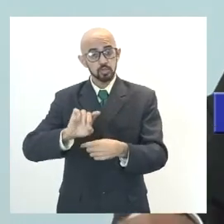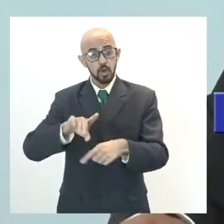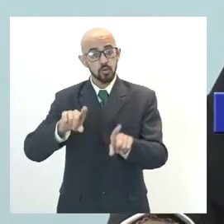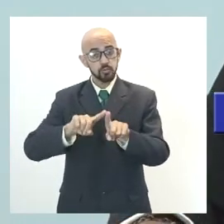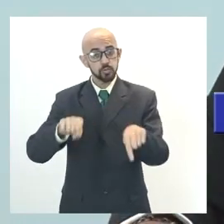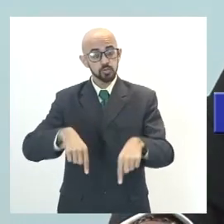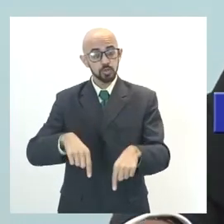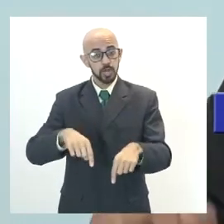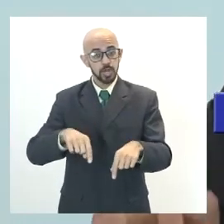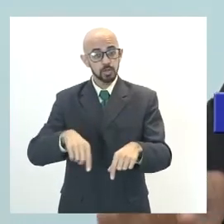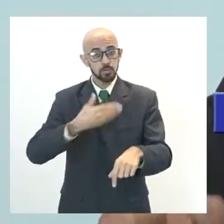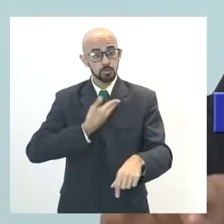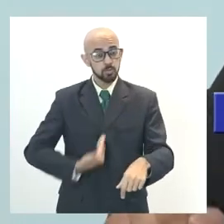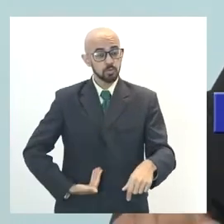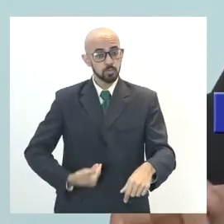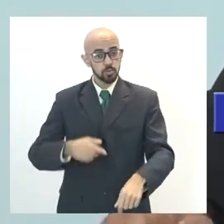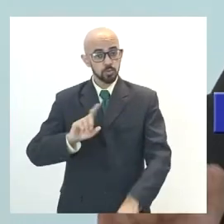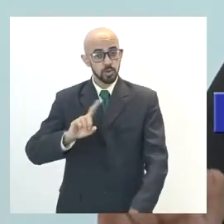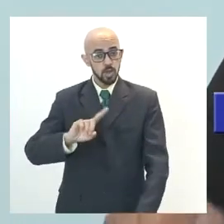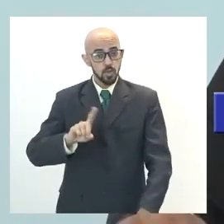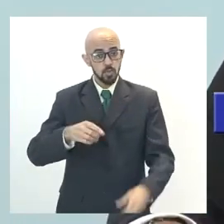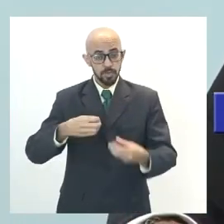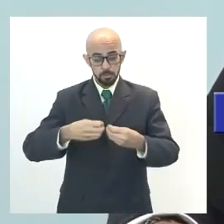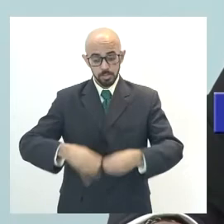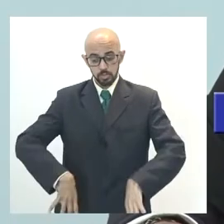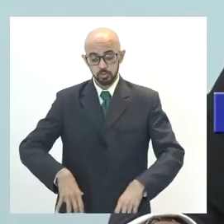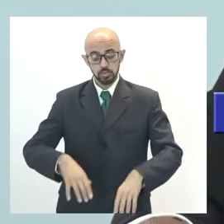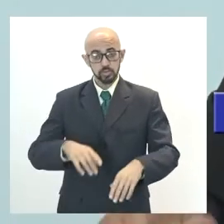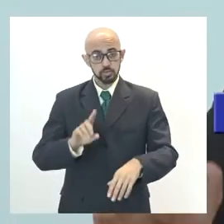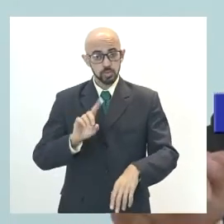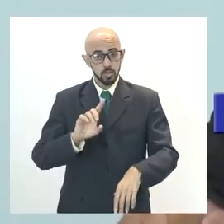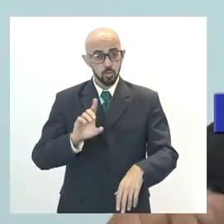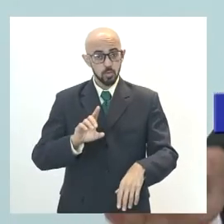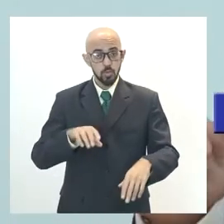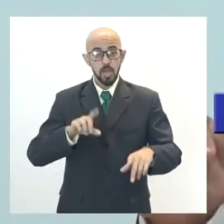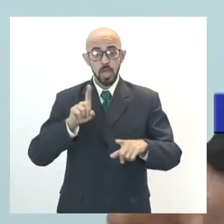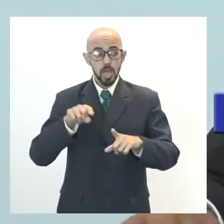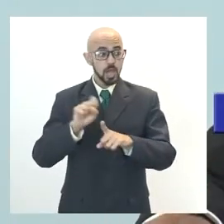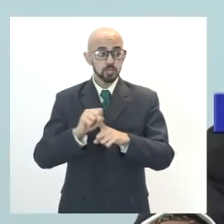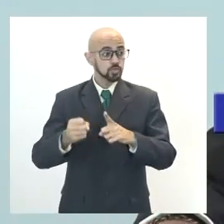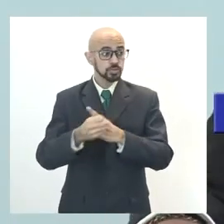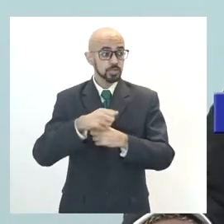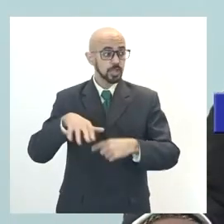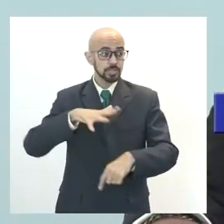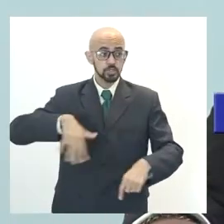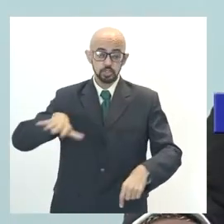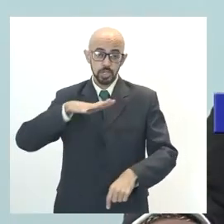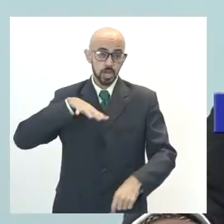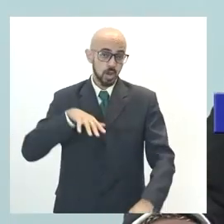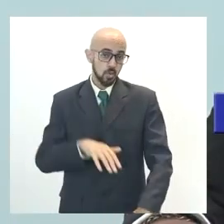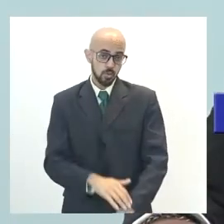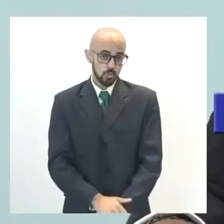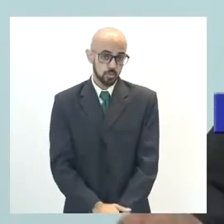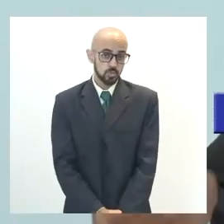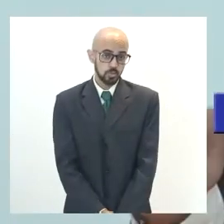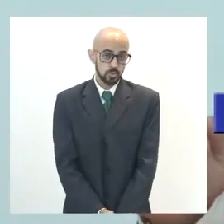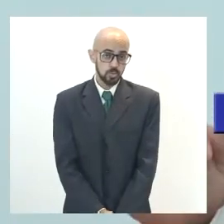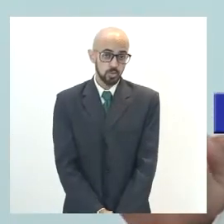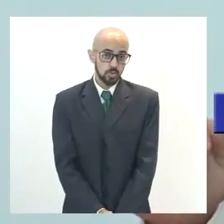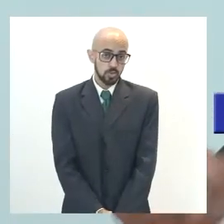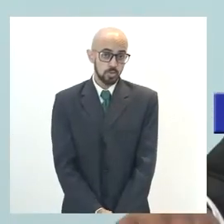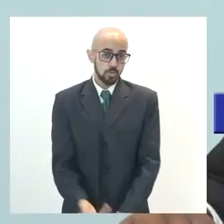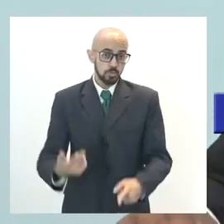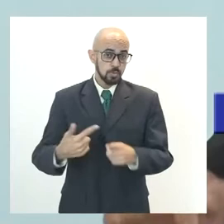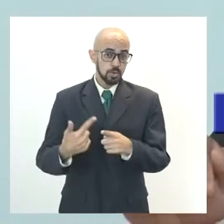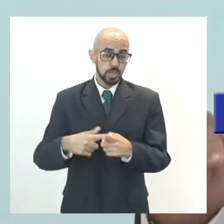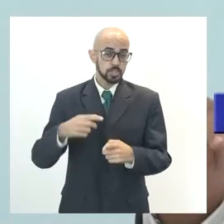para sair prejudicado não né só um serviço pouco para sair prejudicado não vai ser a sociedade como um todo é porque